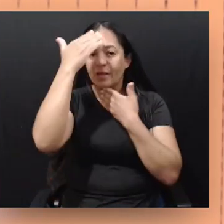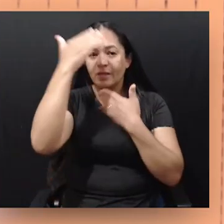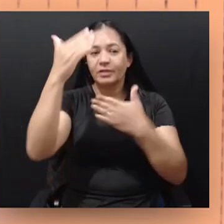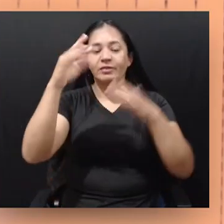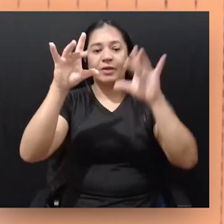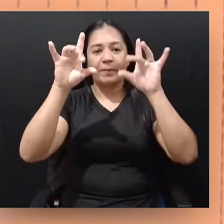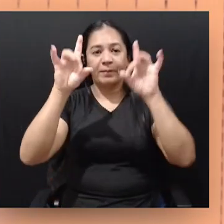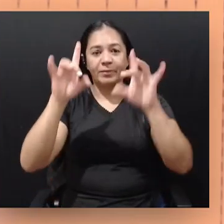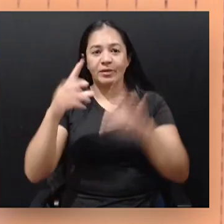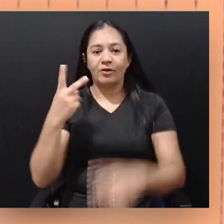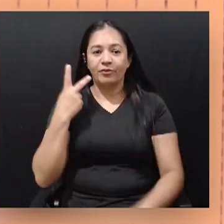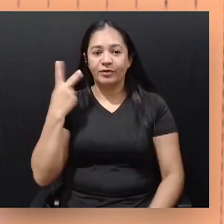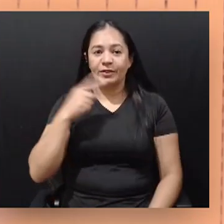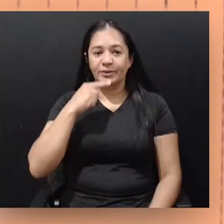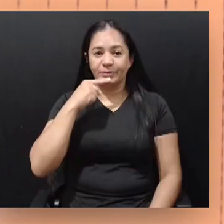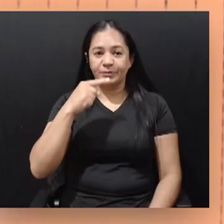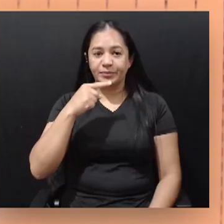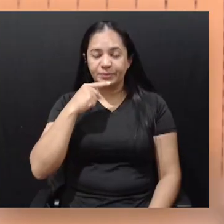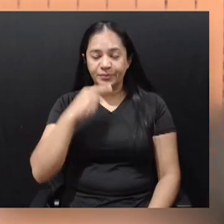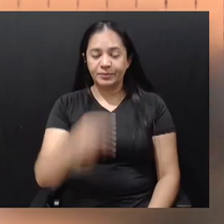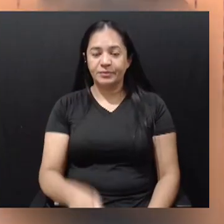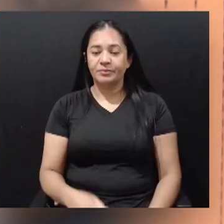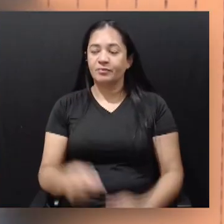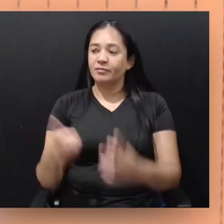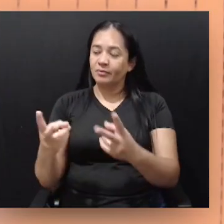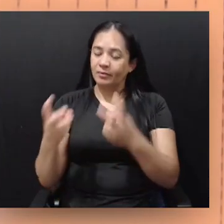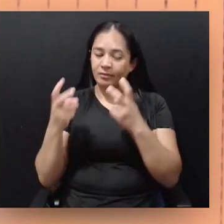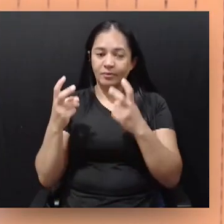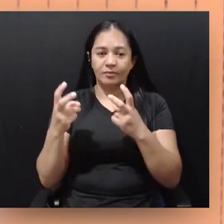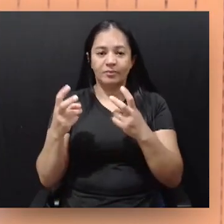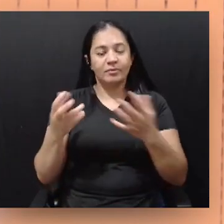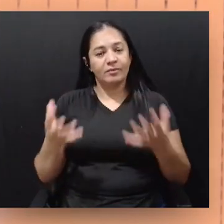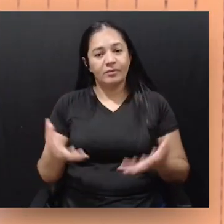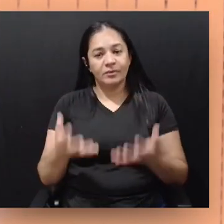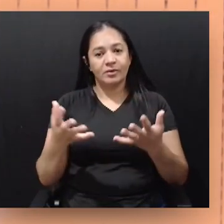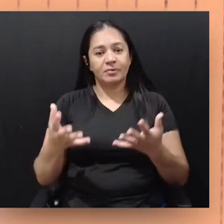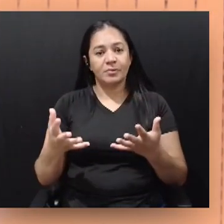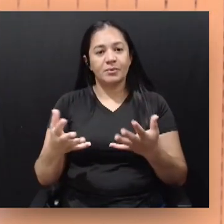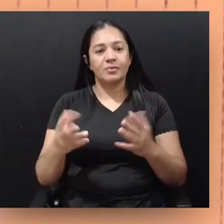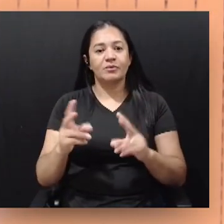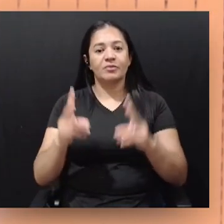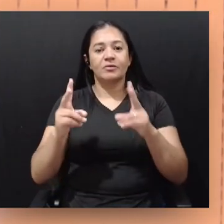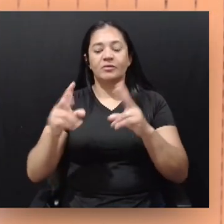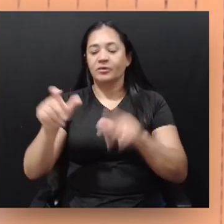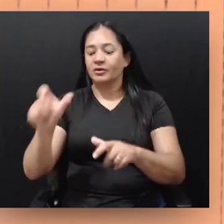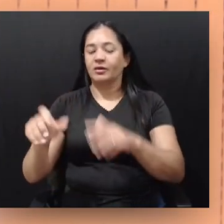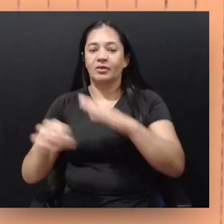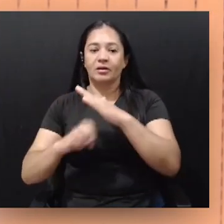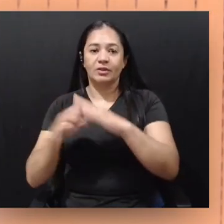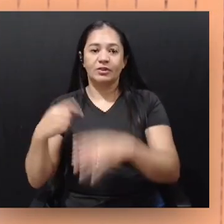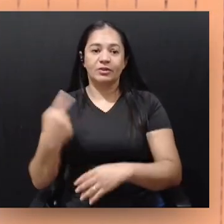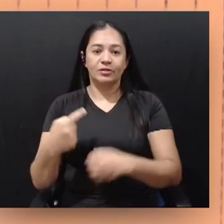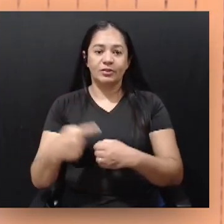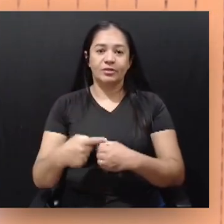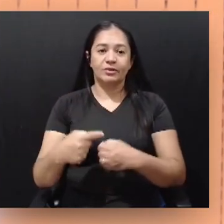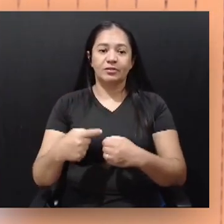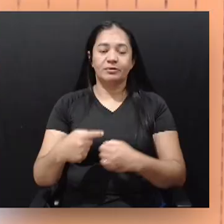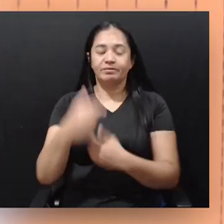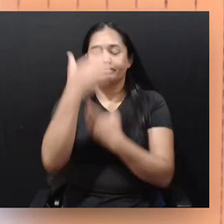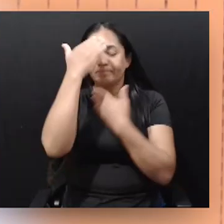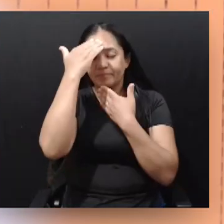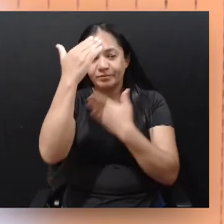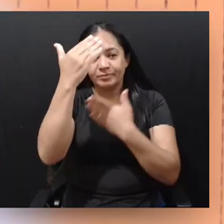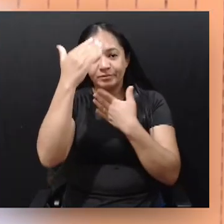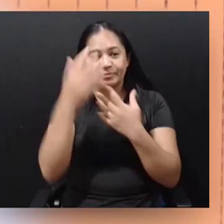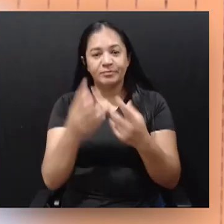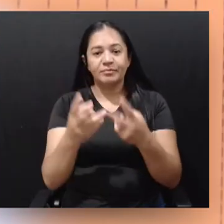Magoga pelo reconhecimento e pelo incentivo que nos dá ao empresário de nossa cidade. É muito gratificante ver o trabalho e a dedicação de tantos